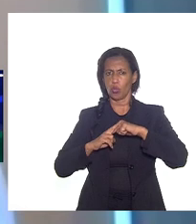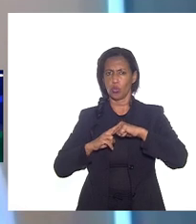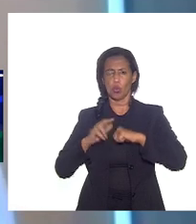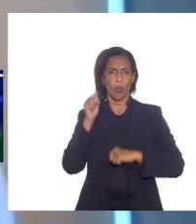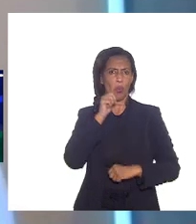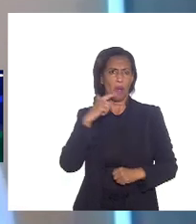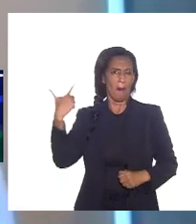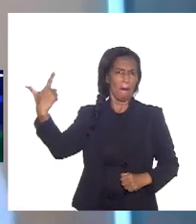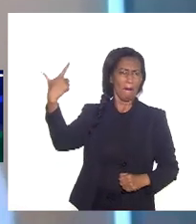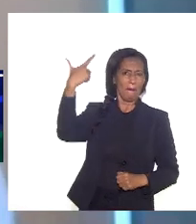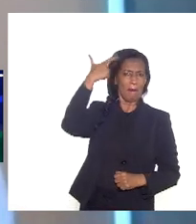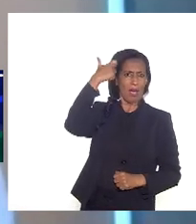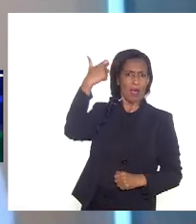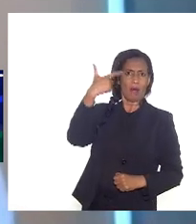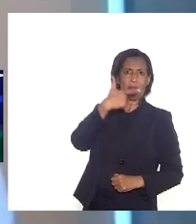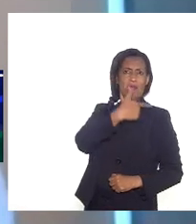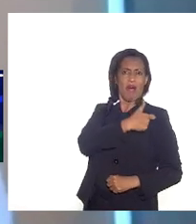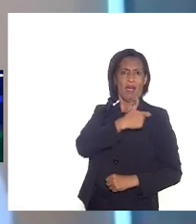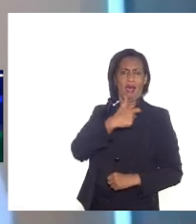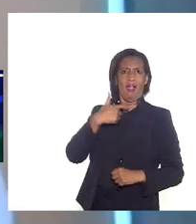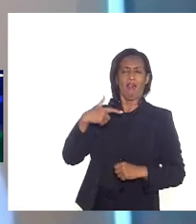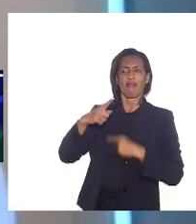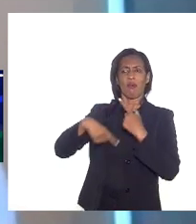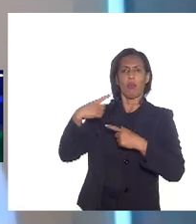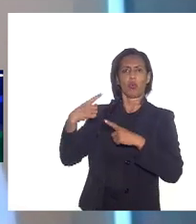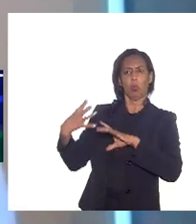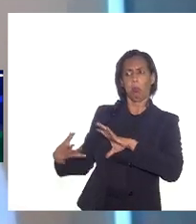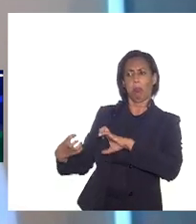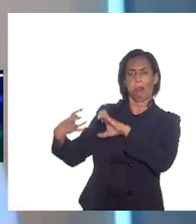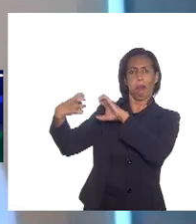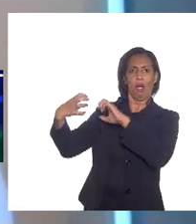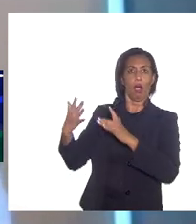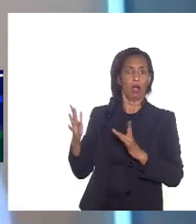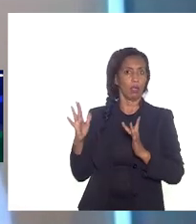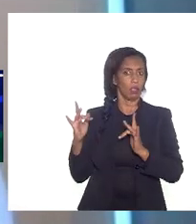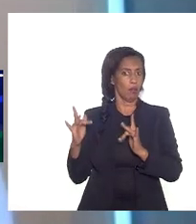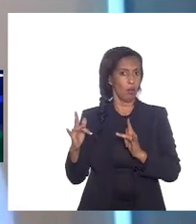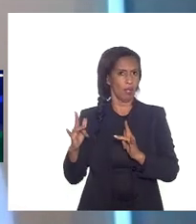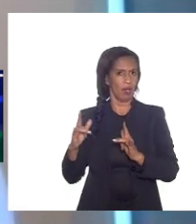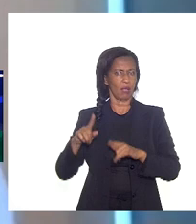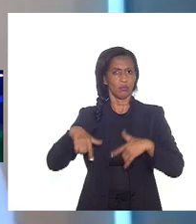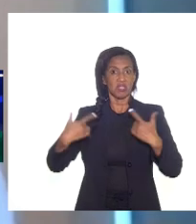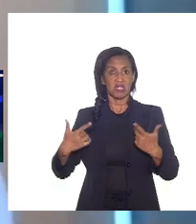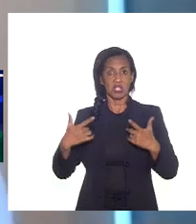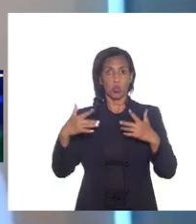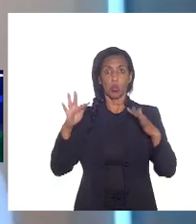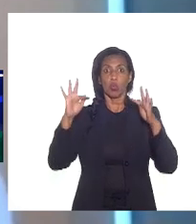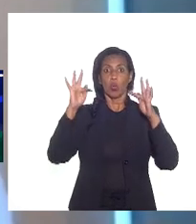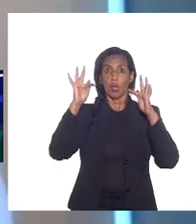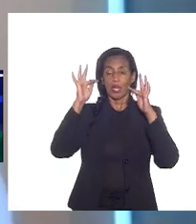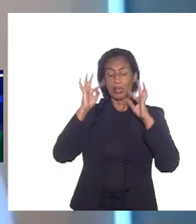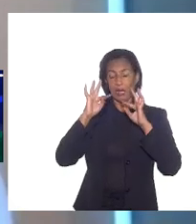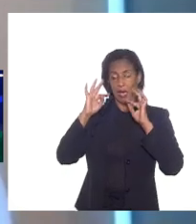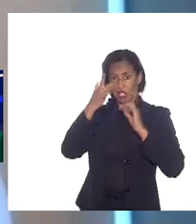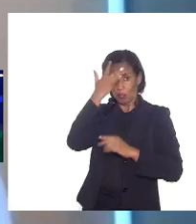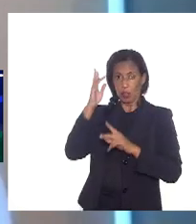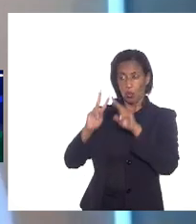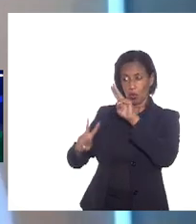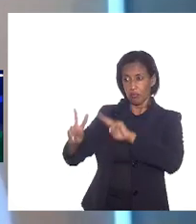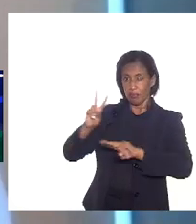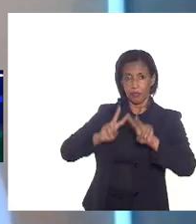no ombro após discussão com o namorado. Segundo as testemunhas, a Thaís discutiu com o namorado num